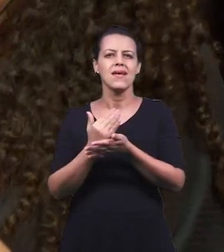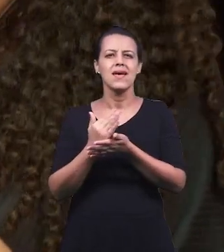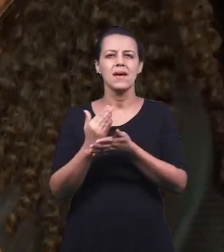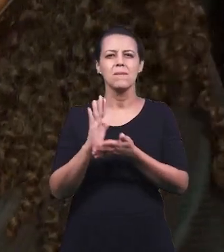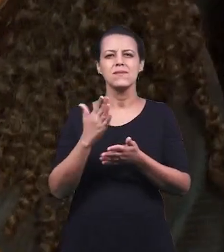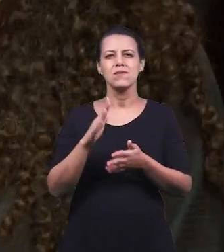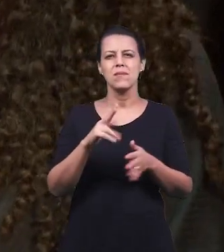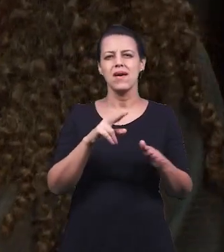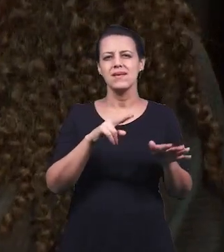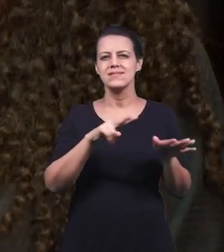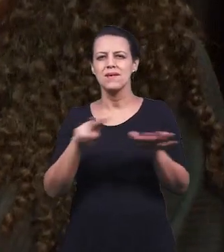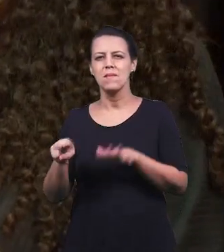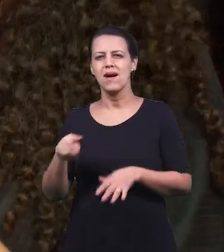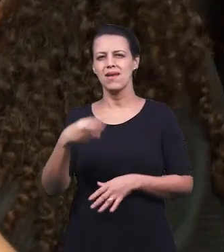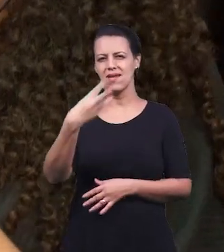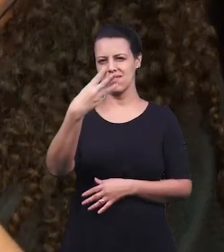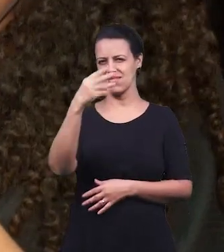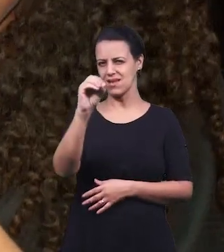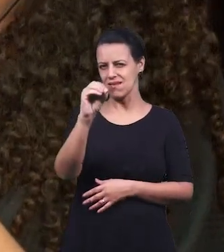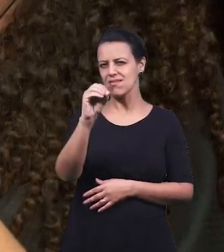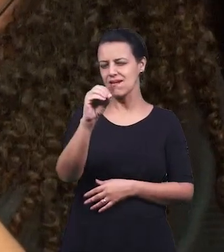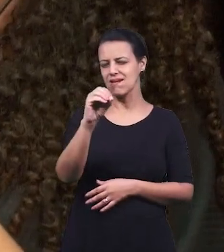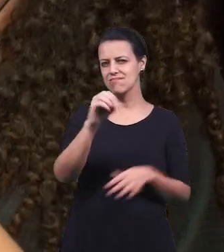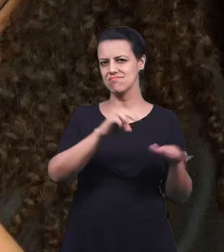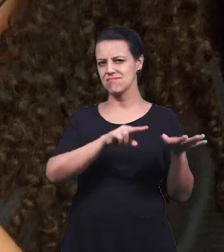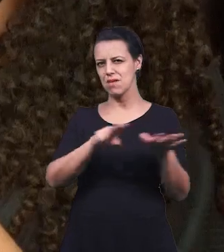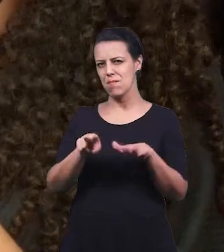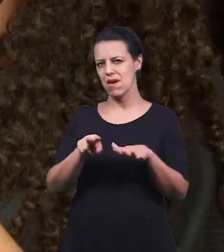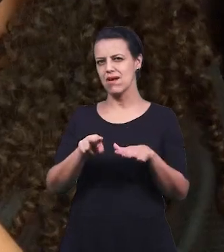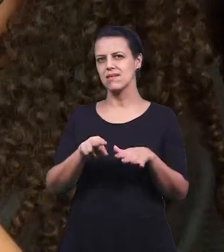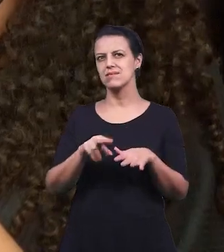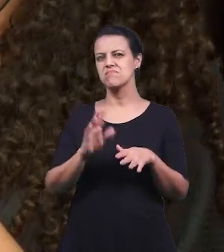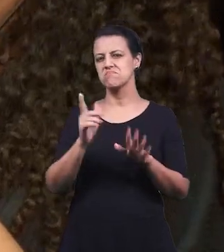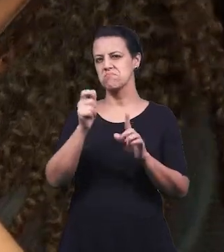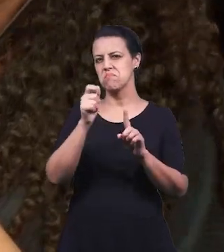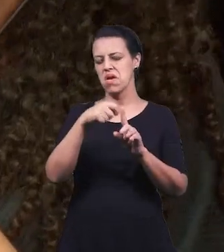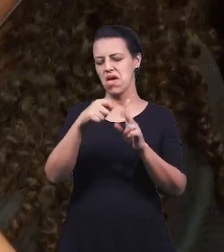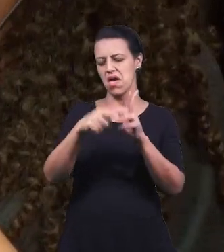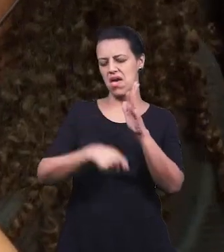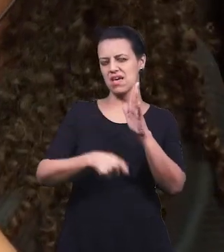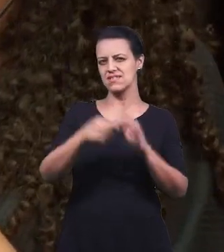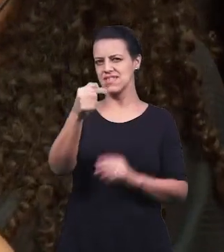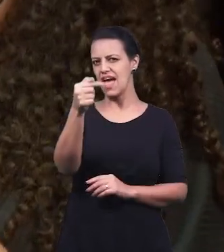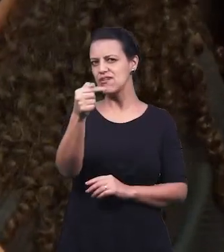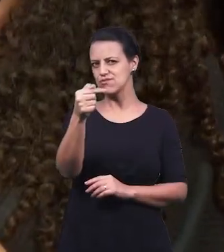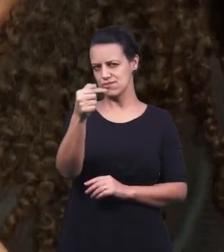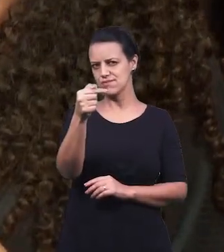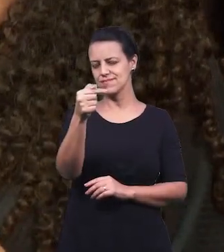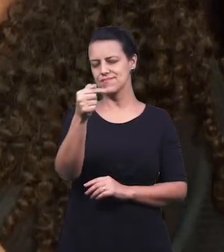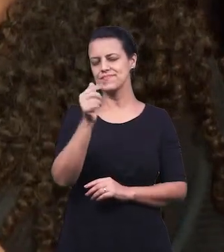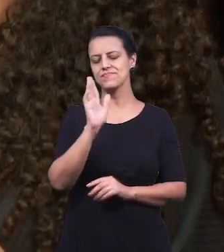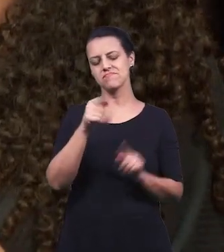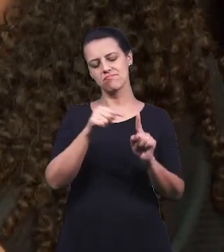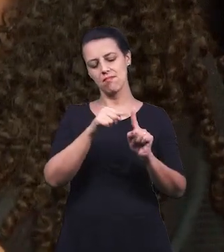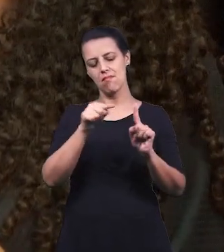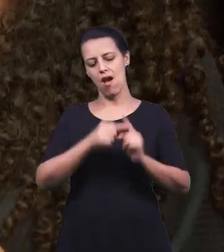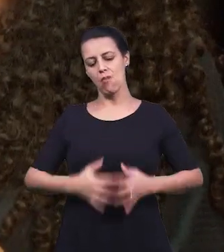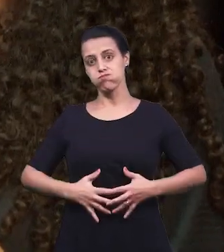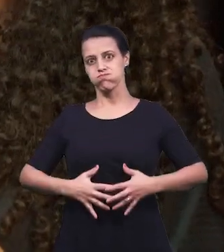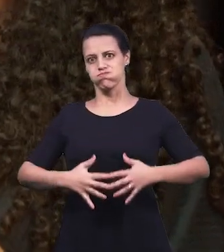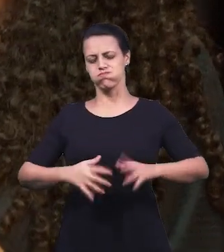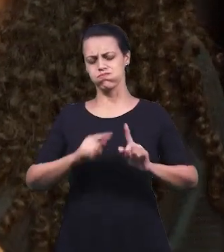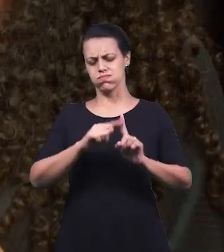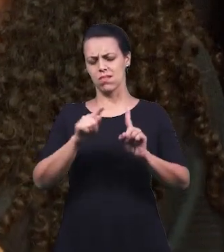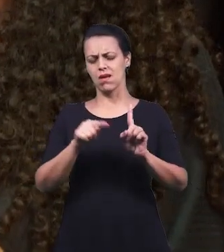Vamos facilitar aí essa linguagem. O que seria essa 30ª semana? Lá do 7º mês para frente, né? Perfeito. A